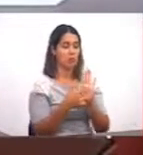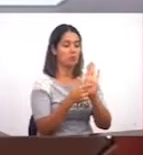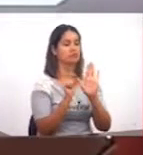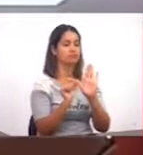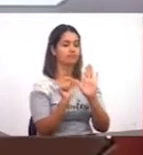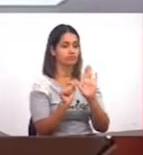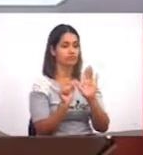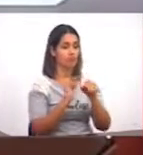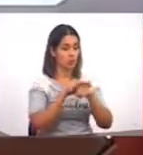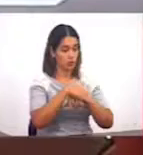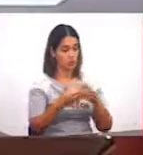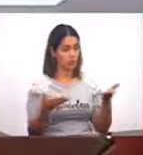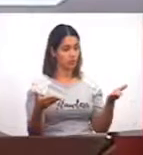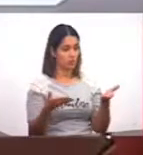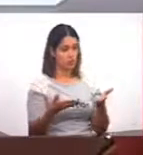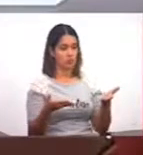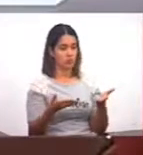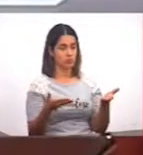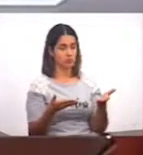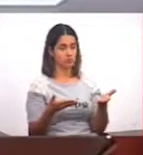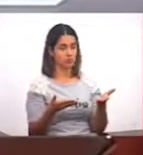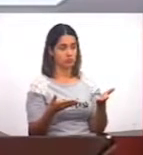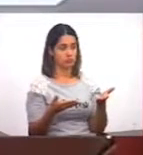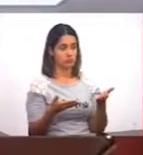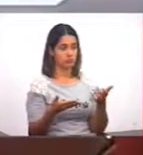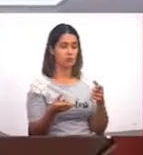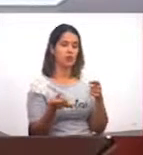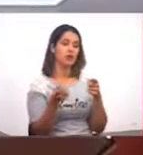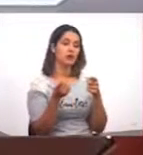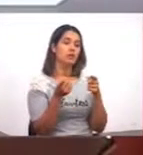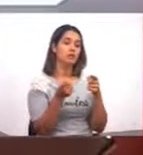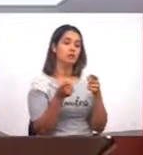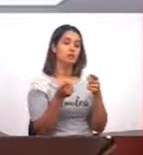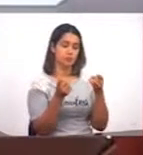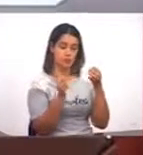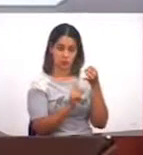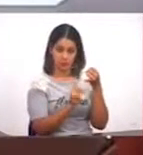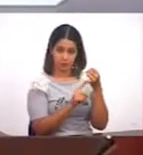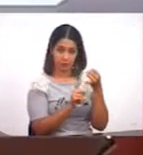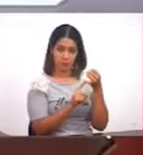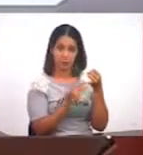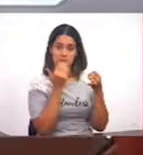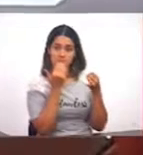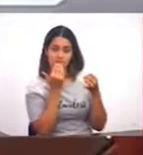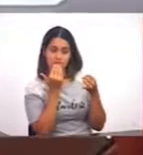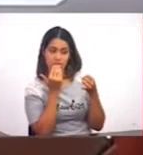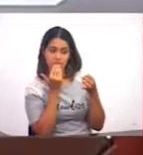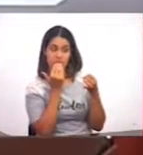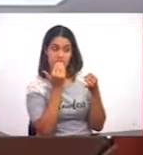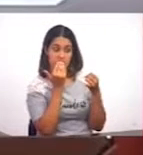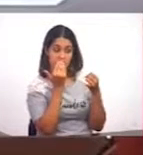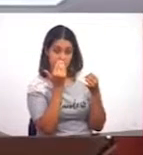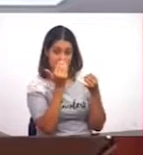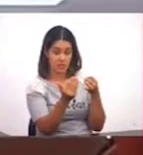delas é pedindo ao senhor prefeito a revogação do contrato com a empresa